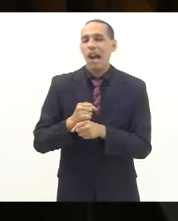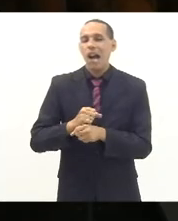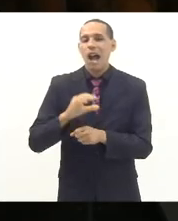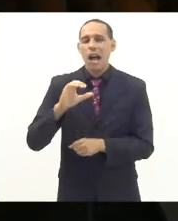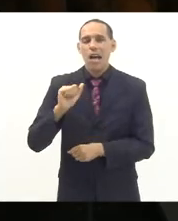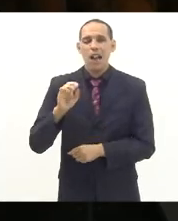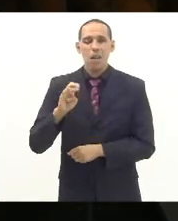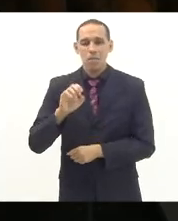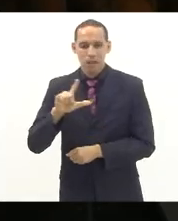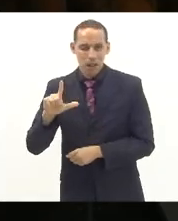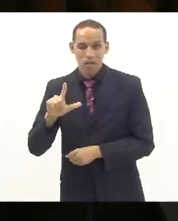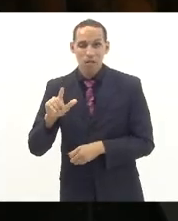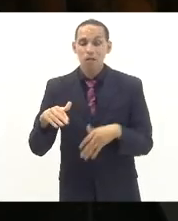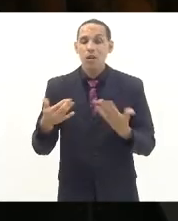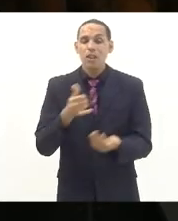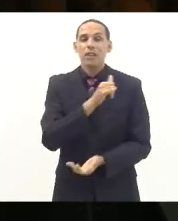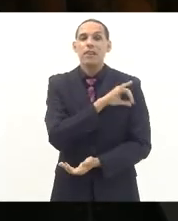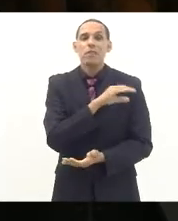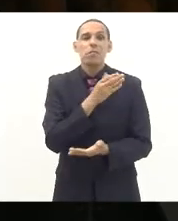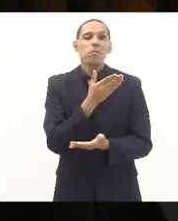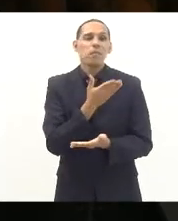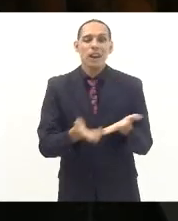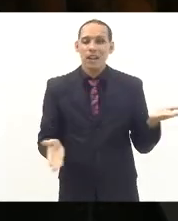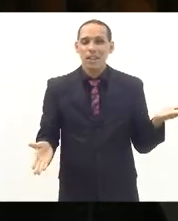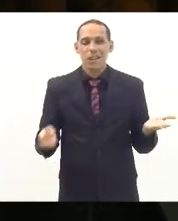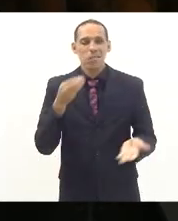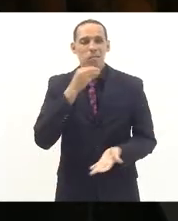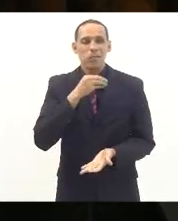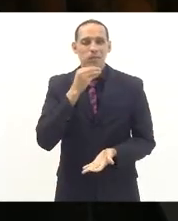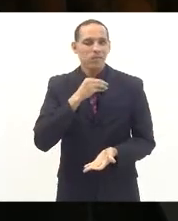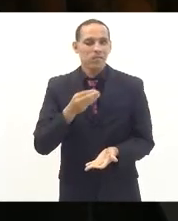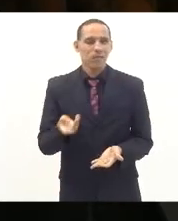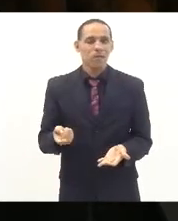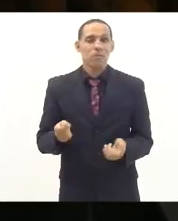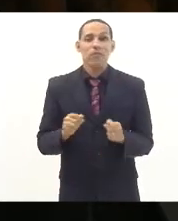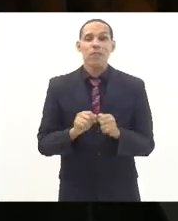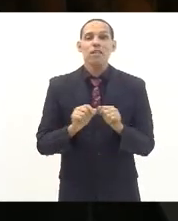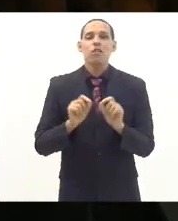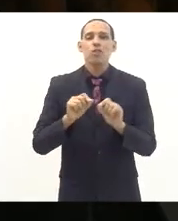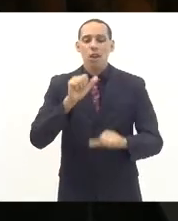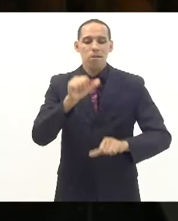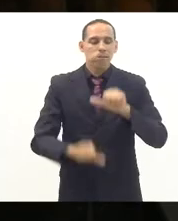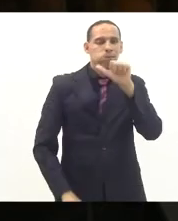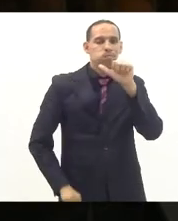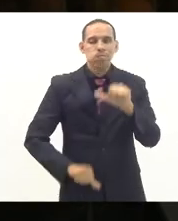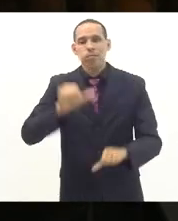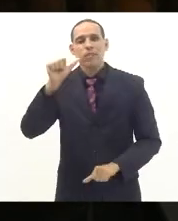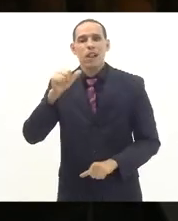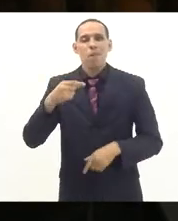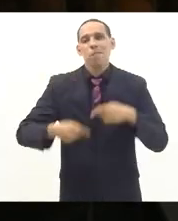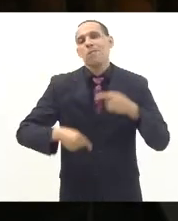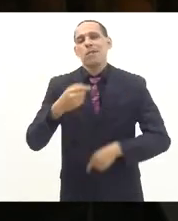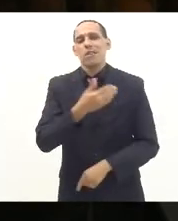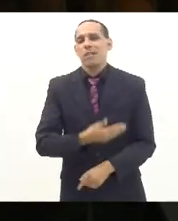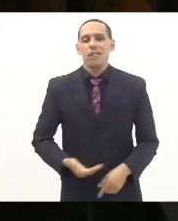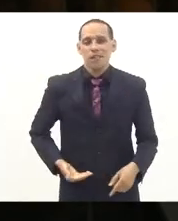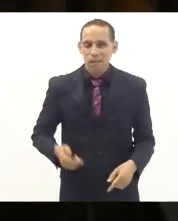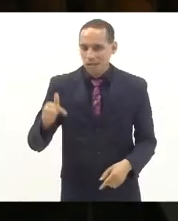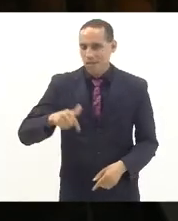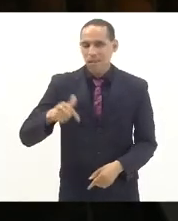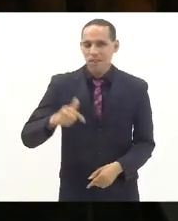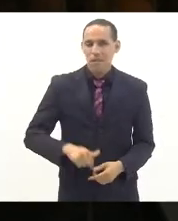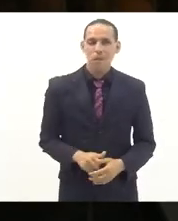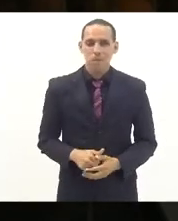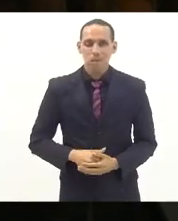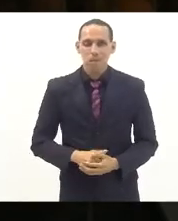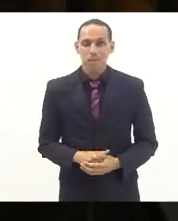muito tempo atrás quando o Rio de Janeiro perdeu uma grande oportunidade de fazer uma virada nas nós e públicas aqui